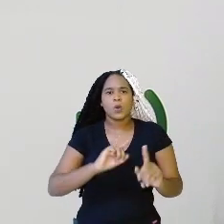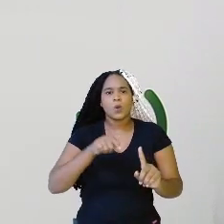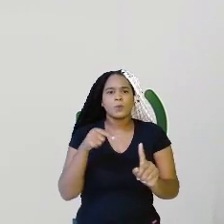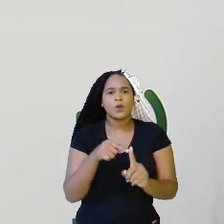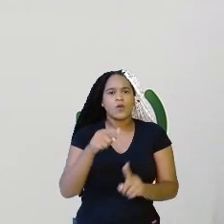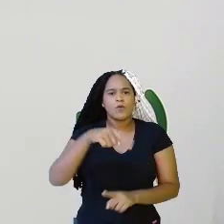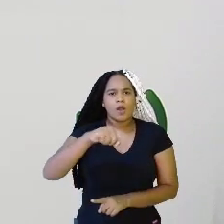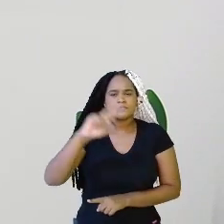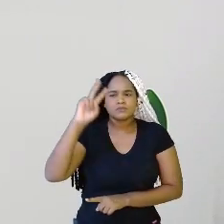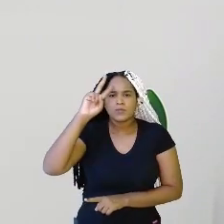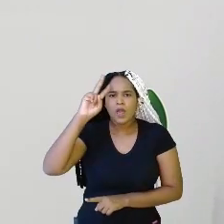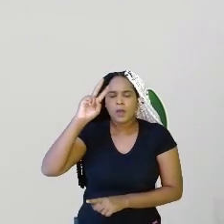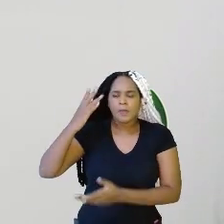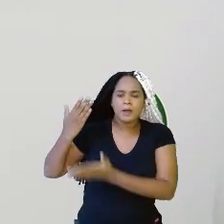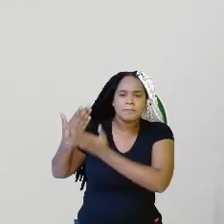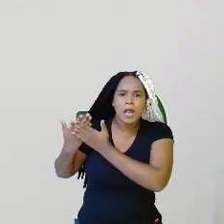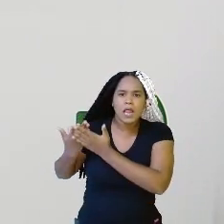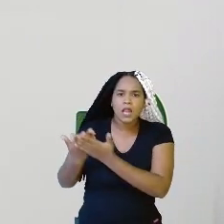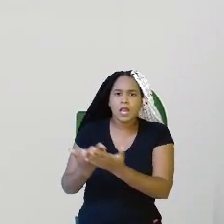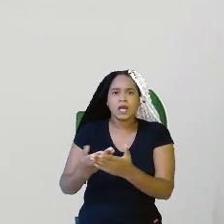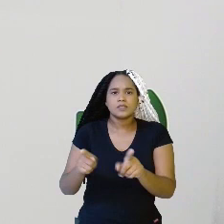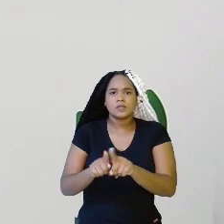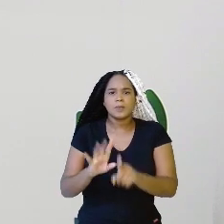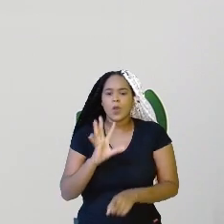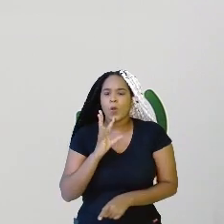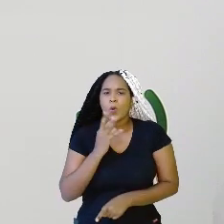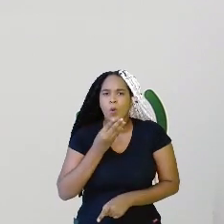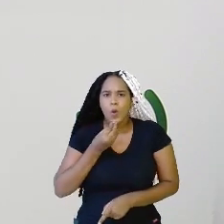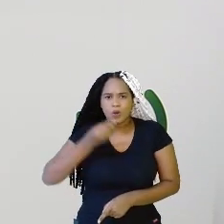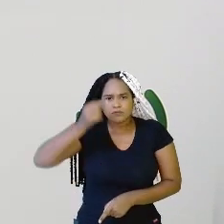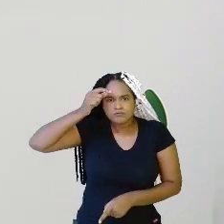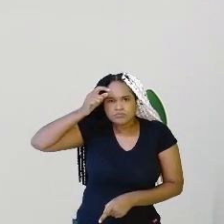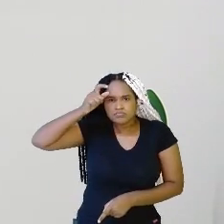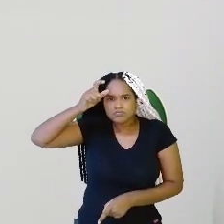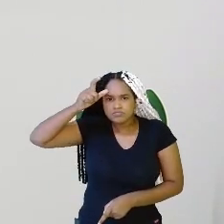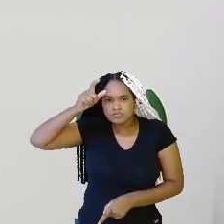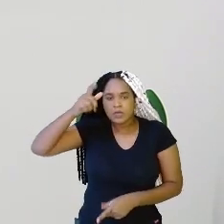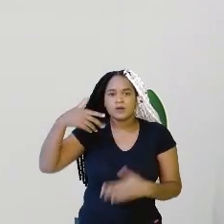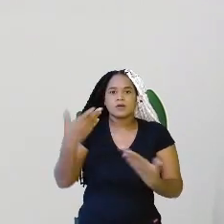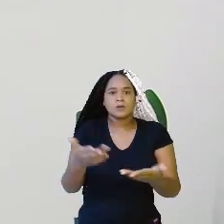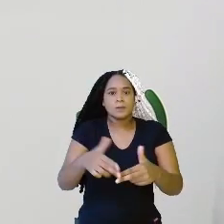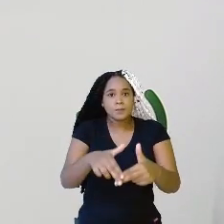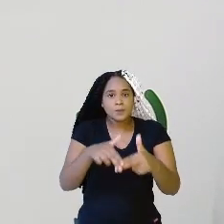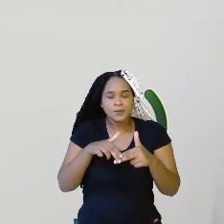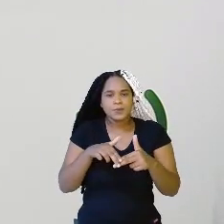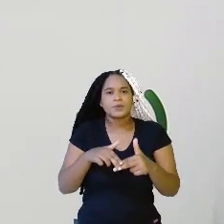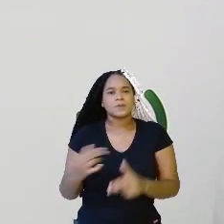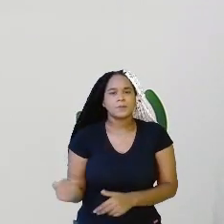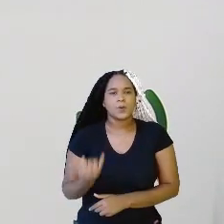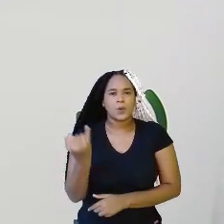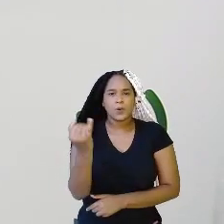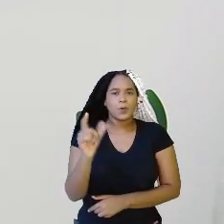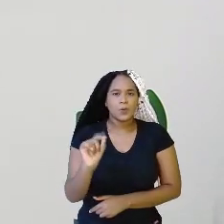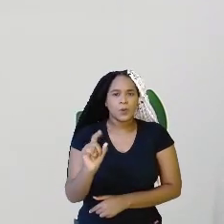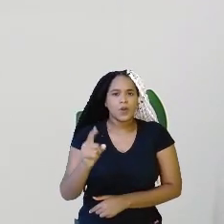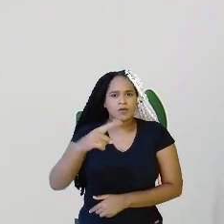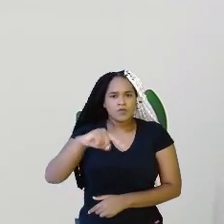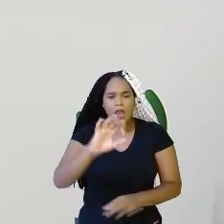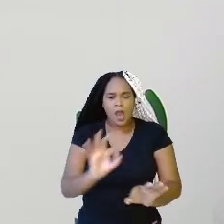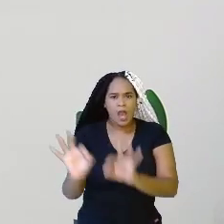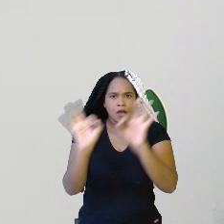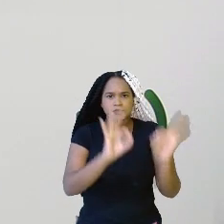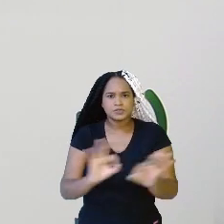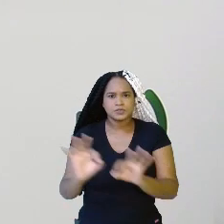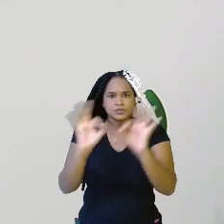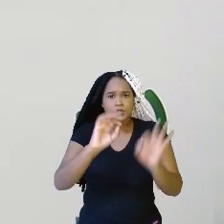o que nós já temos estudado e ampliar ainda mais o teu conhecimento. Por isso, é muito importante que você assista às aulas